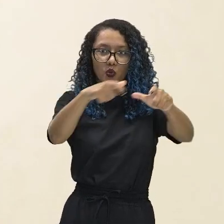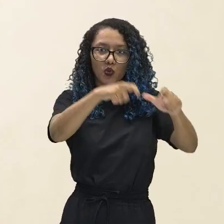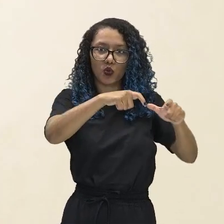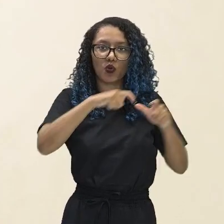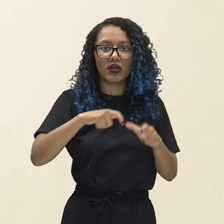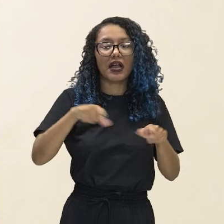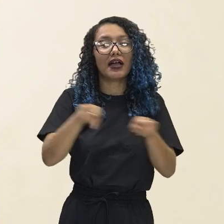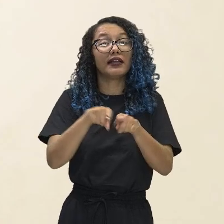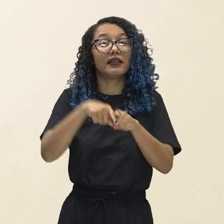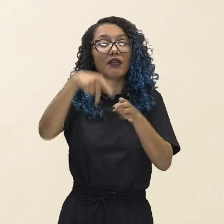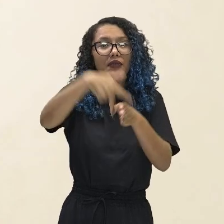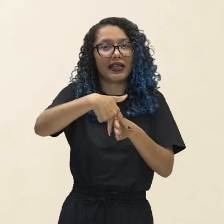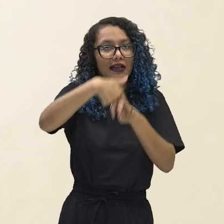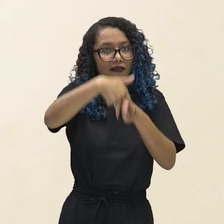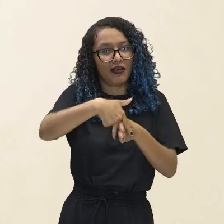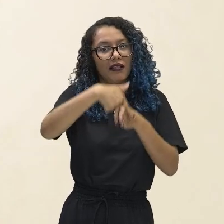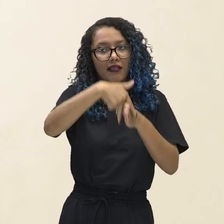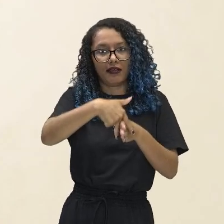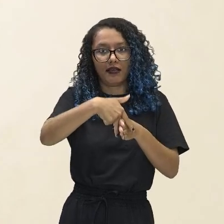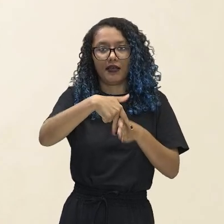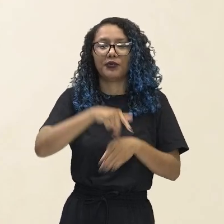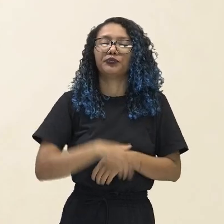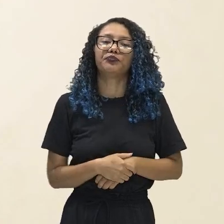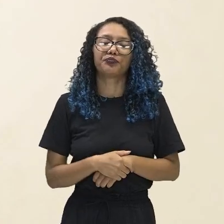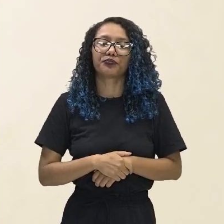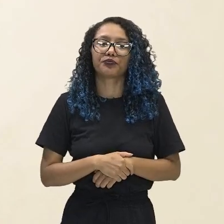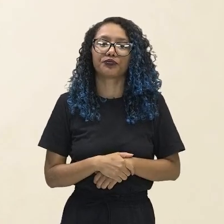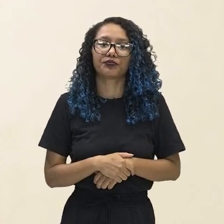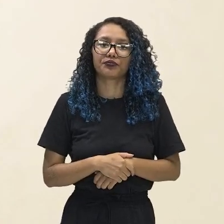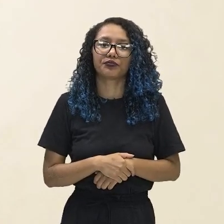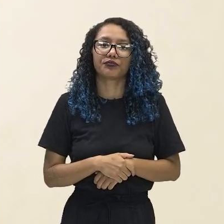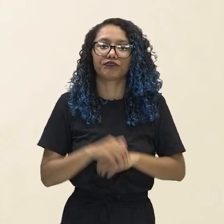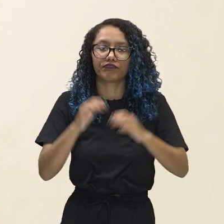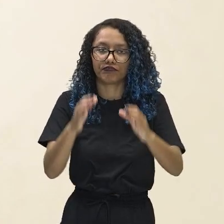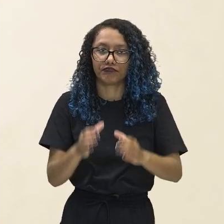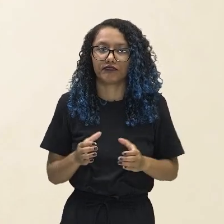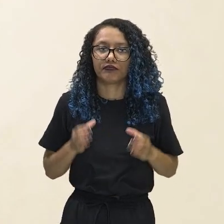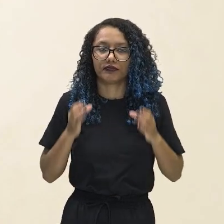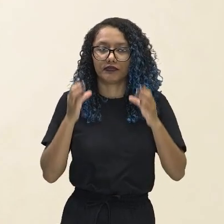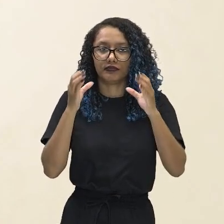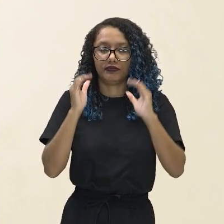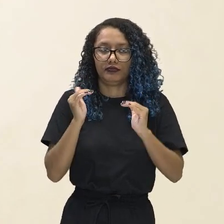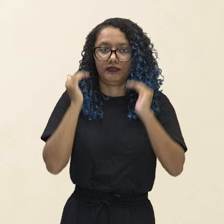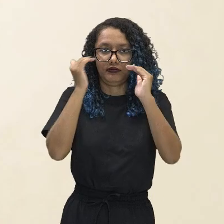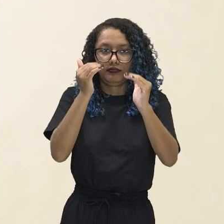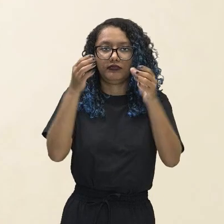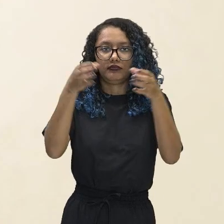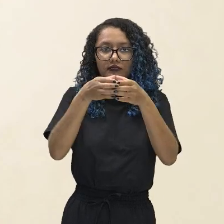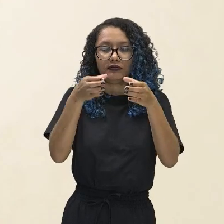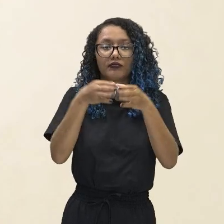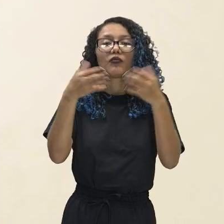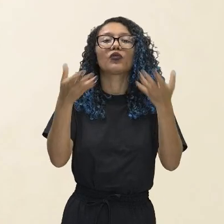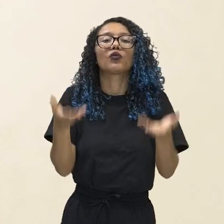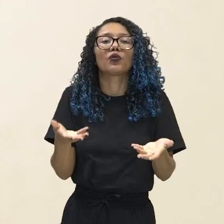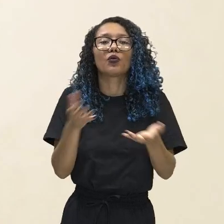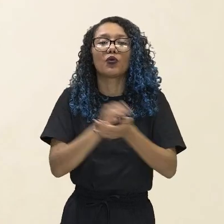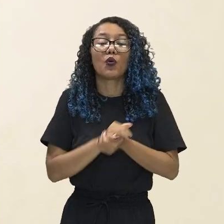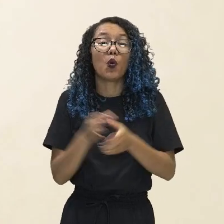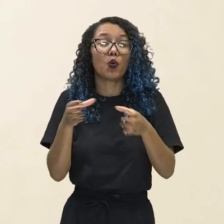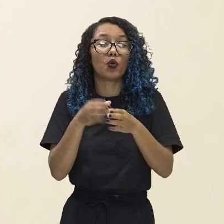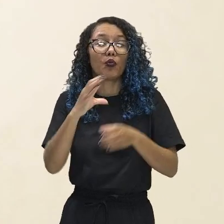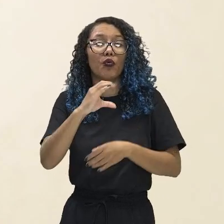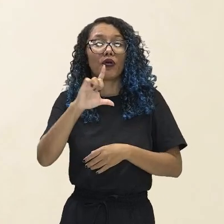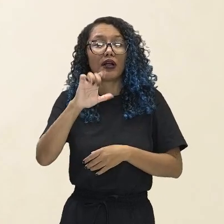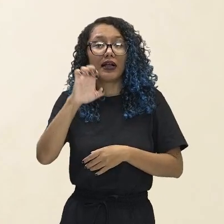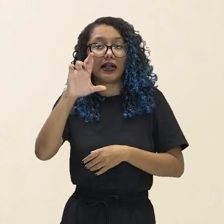os cavaleiros, tá, gente? E acima dele, para a gente entender um pouco mais, estava o clero. Quem